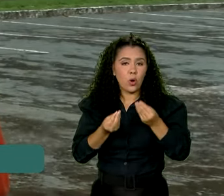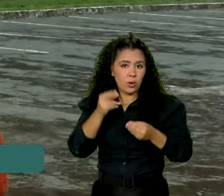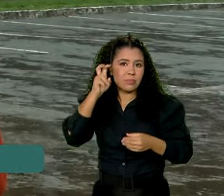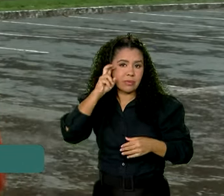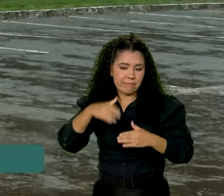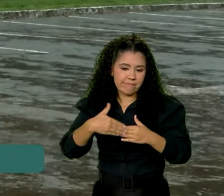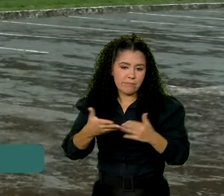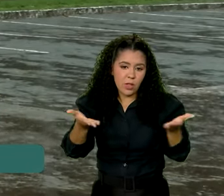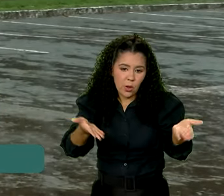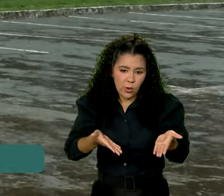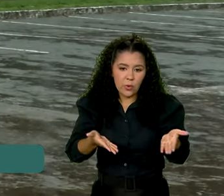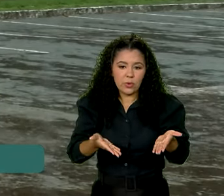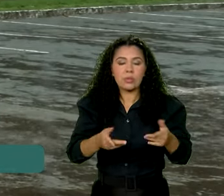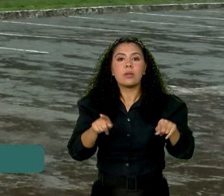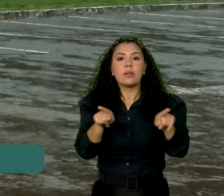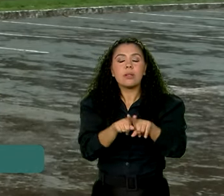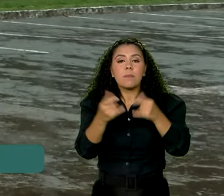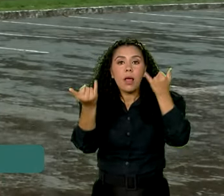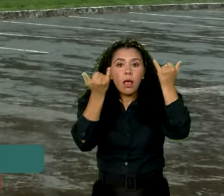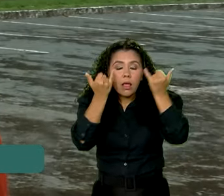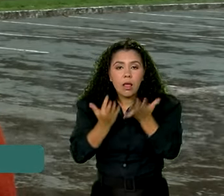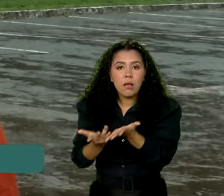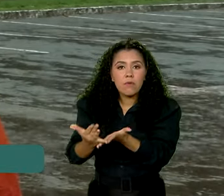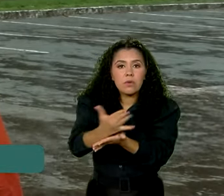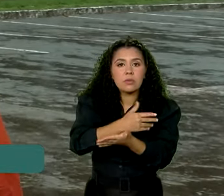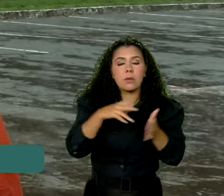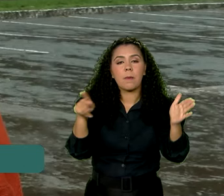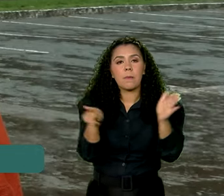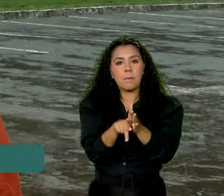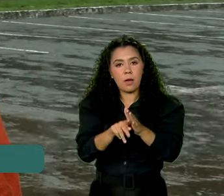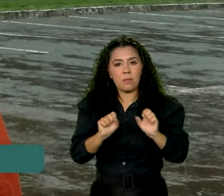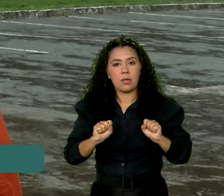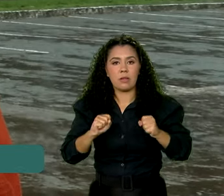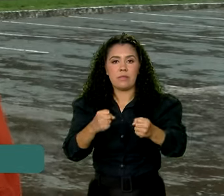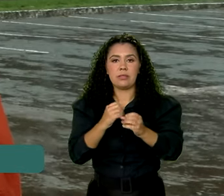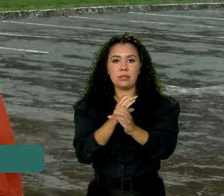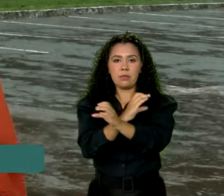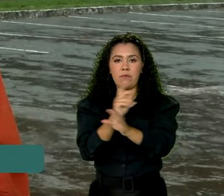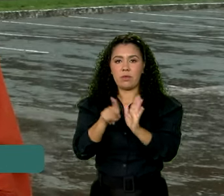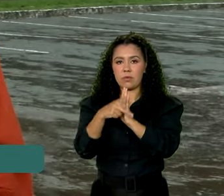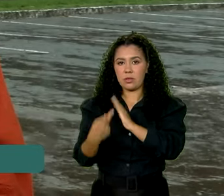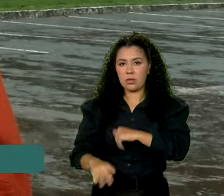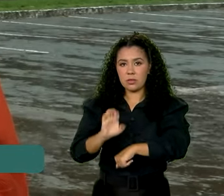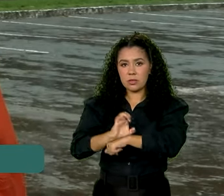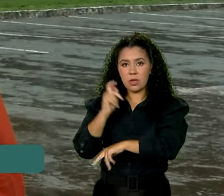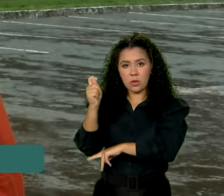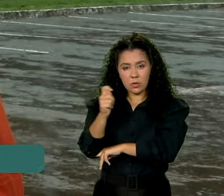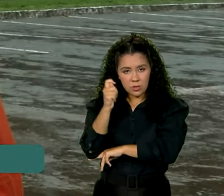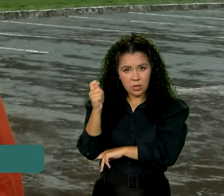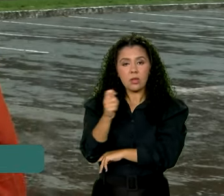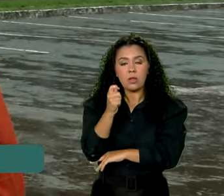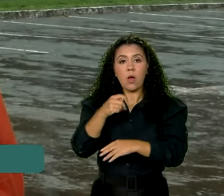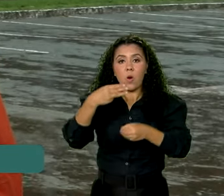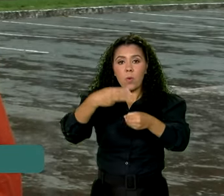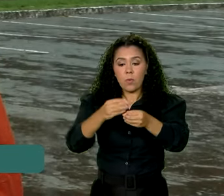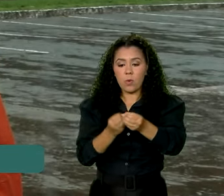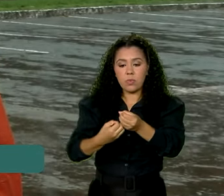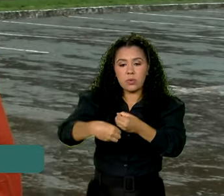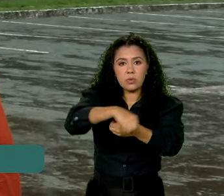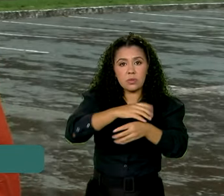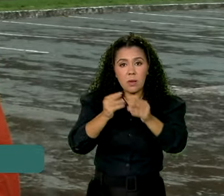por aqui. E vamos agora aos dados da Defesa Civil do Estado. O número de municípios atingidos é